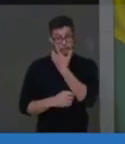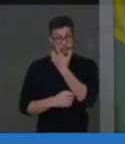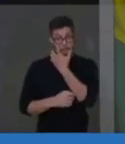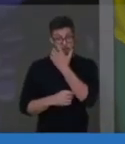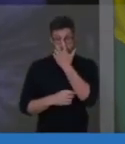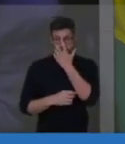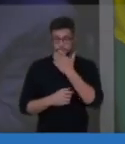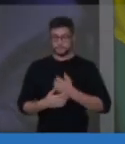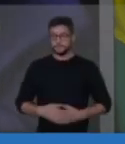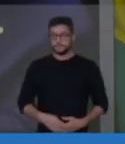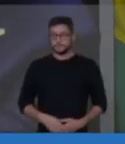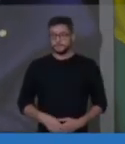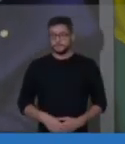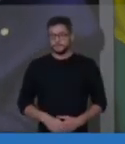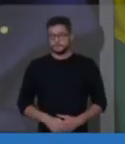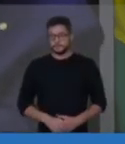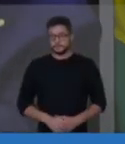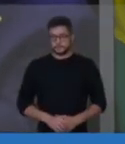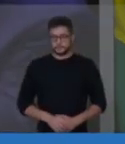relatório.